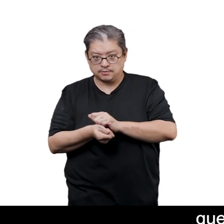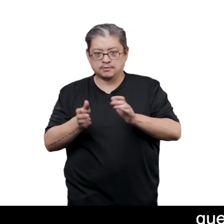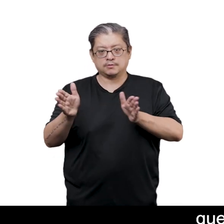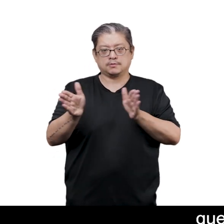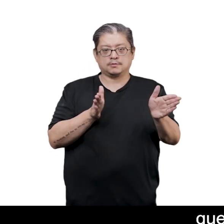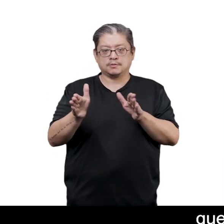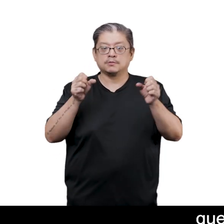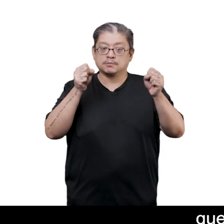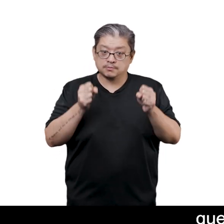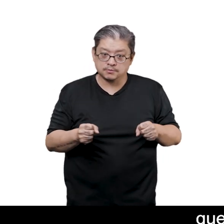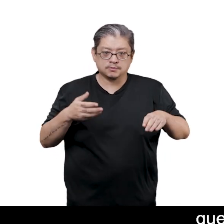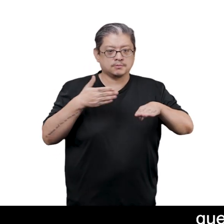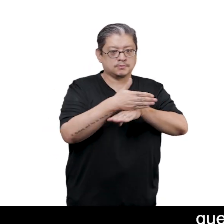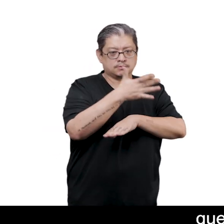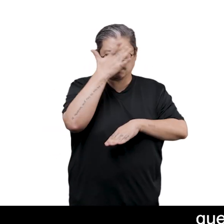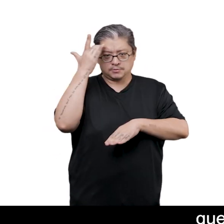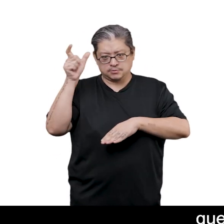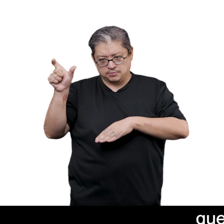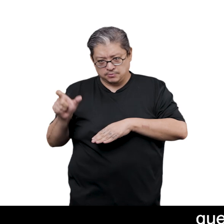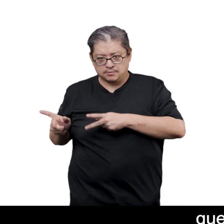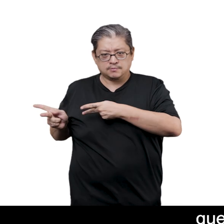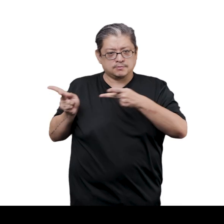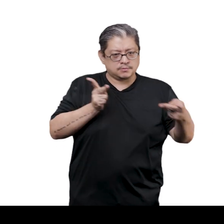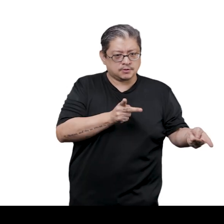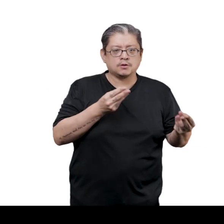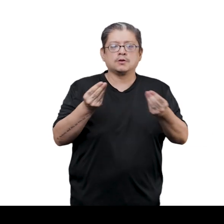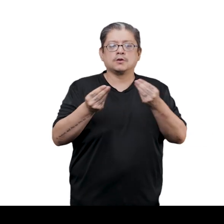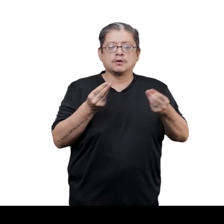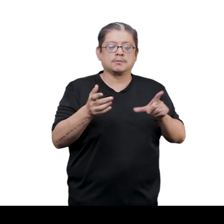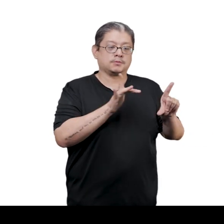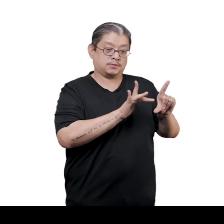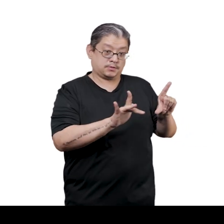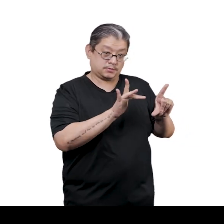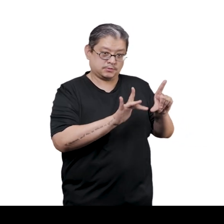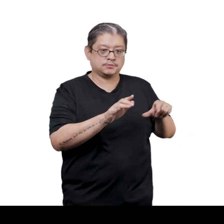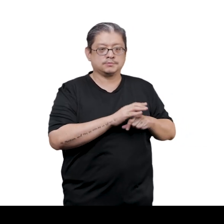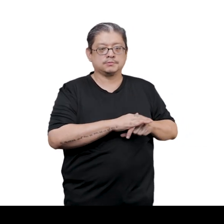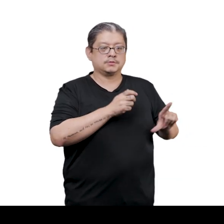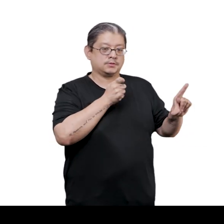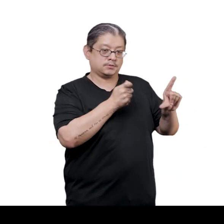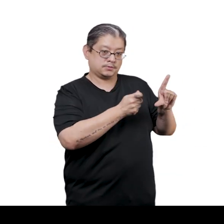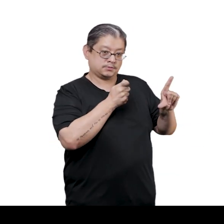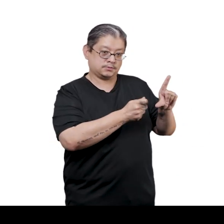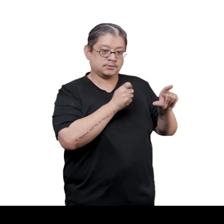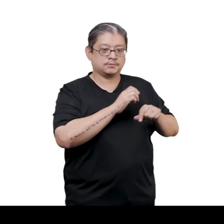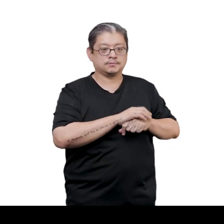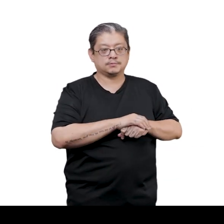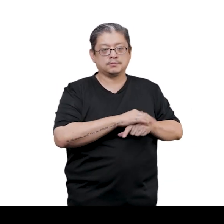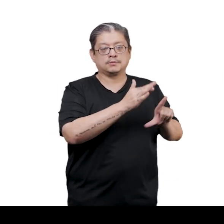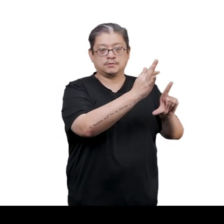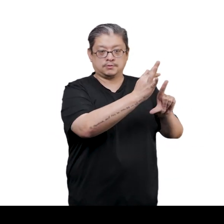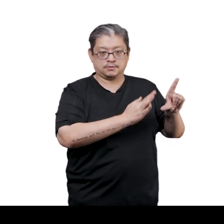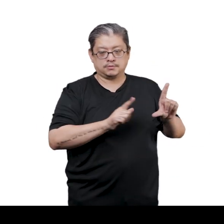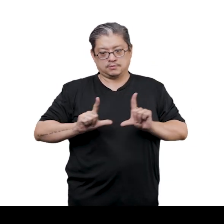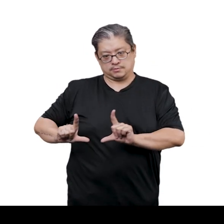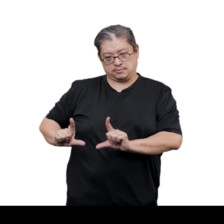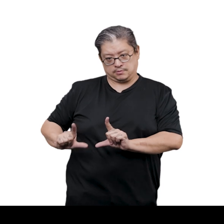ser acessado pelo visitante por meio do tablet e dos códigos QR localizados nos textos da